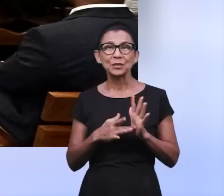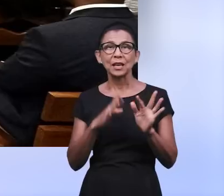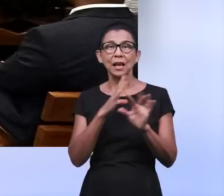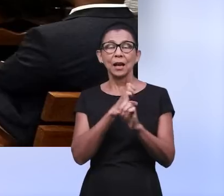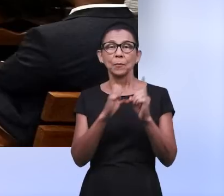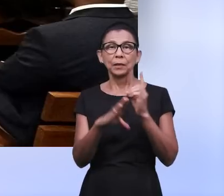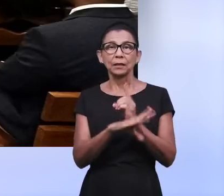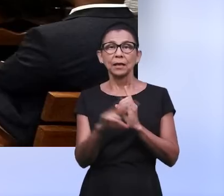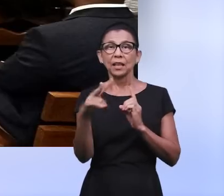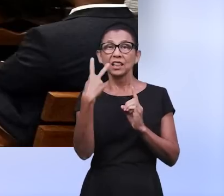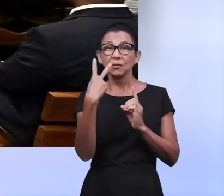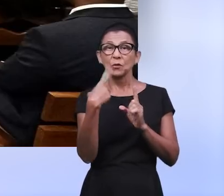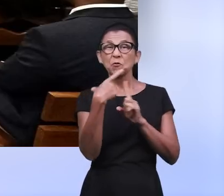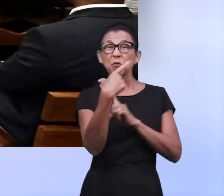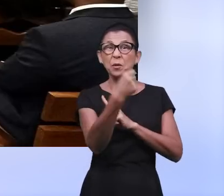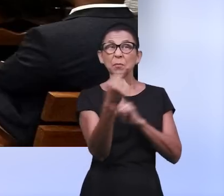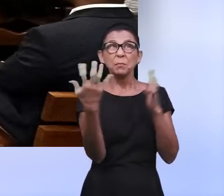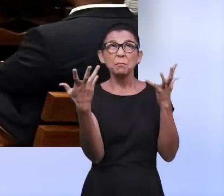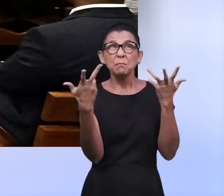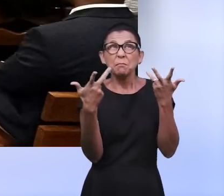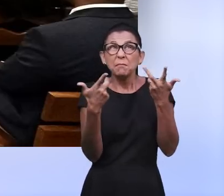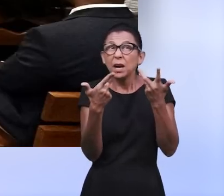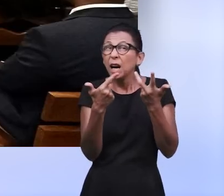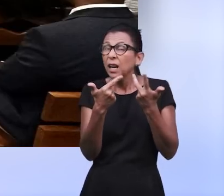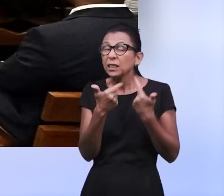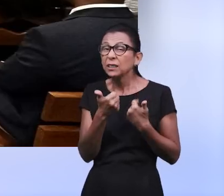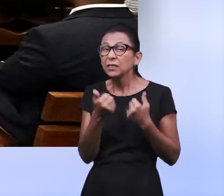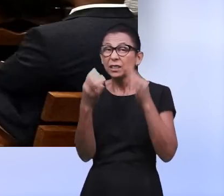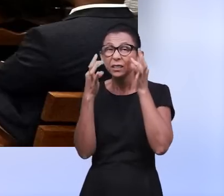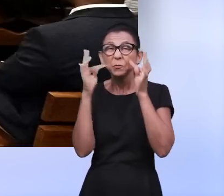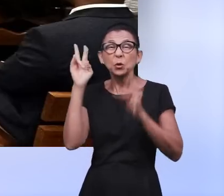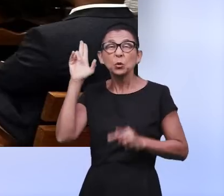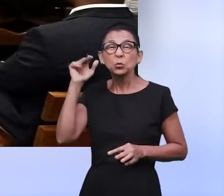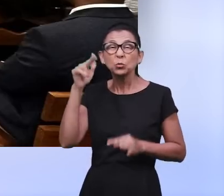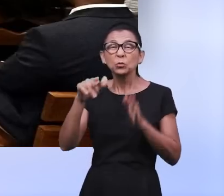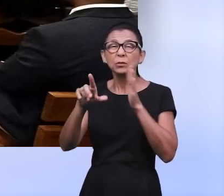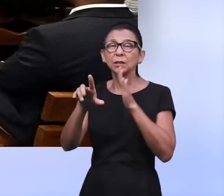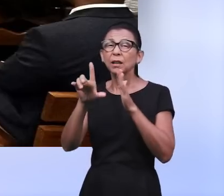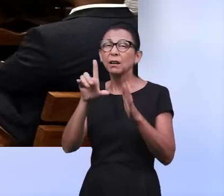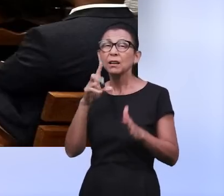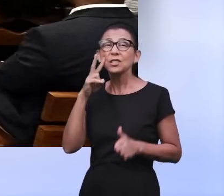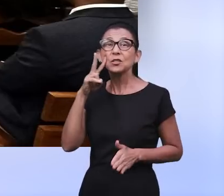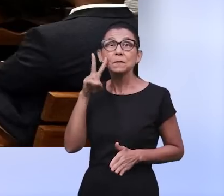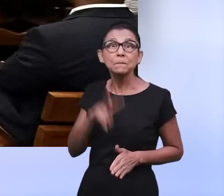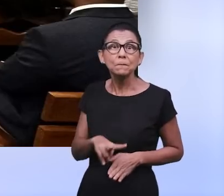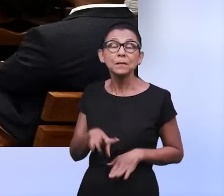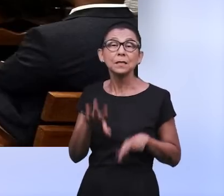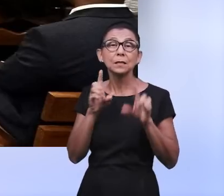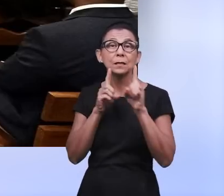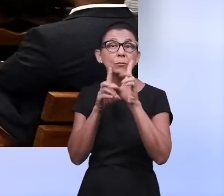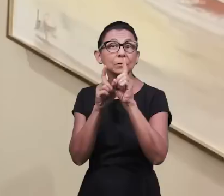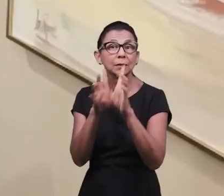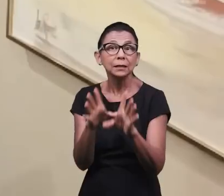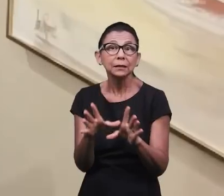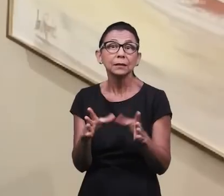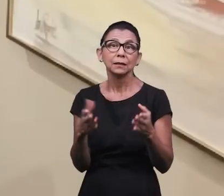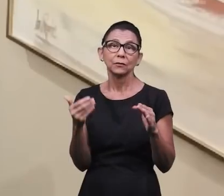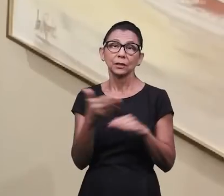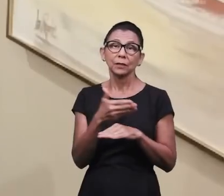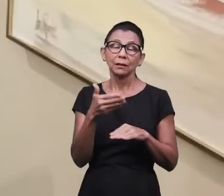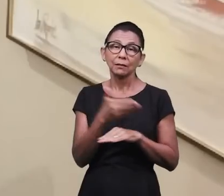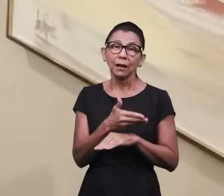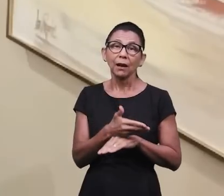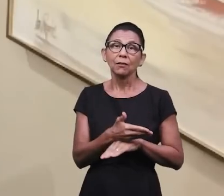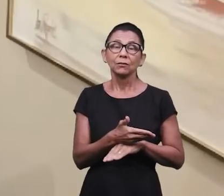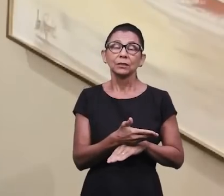com o que viu e ouviu e disse que em toda a sua vida ela jamais havia recebido tais ensinamentos na denominação que frequentava. Desde o